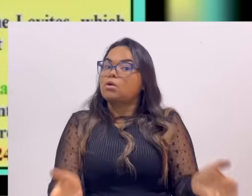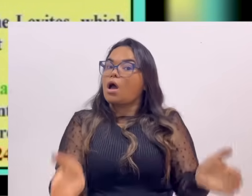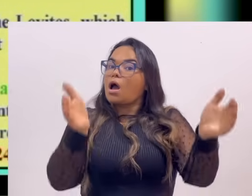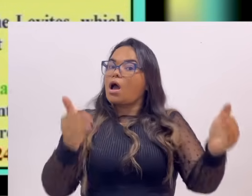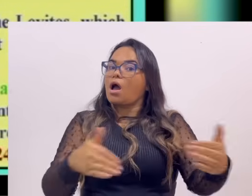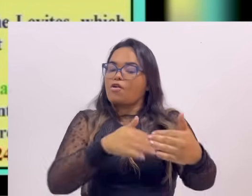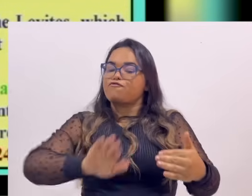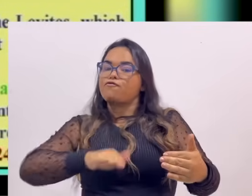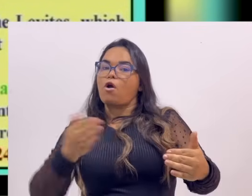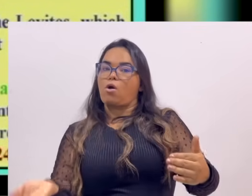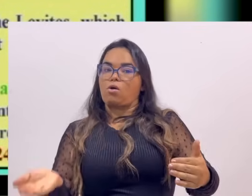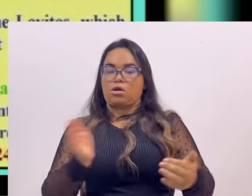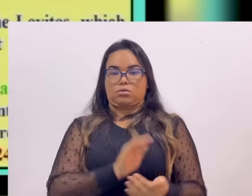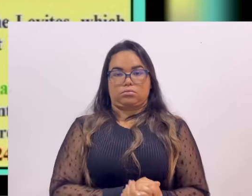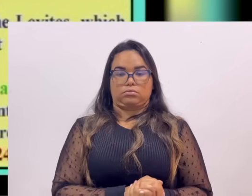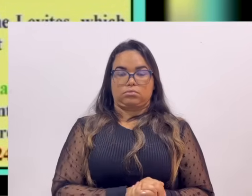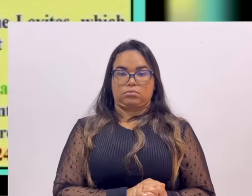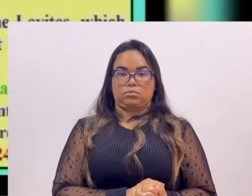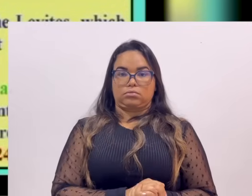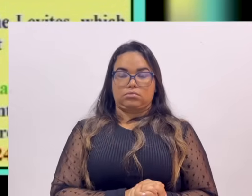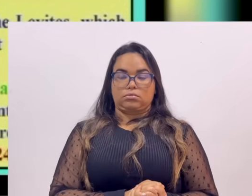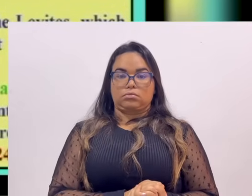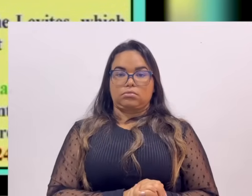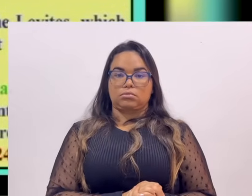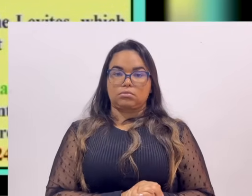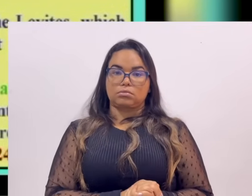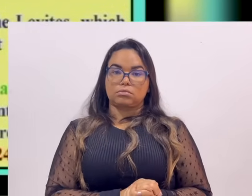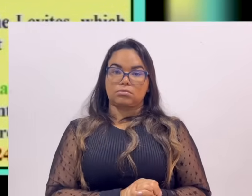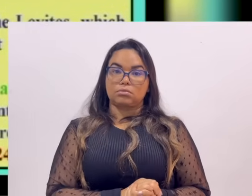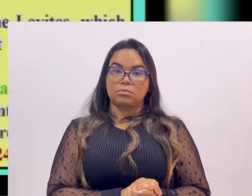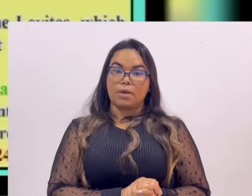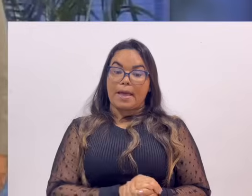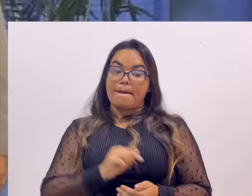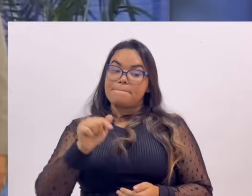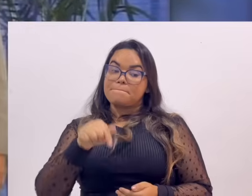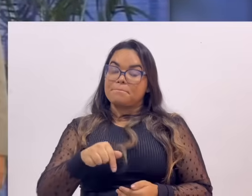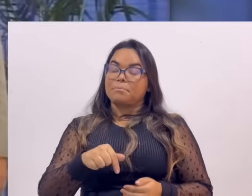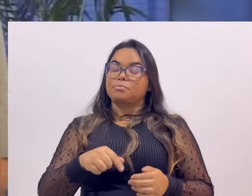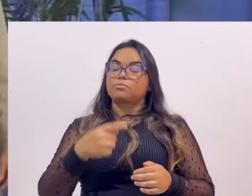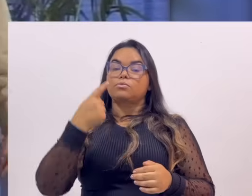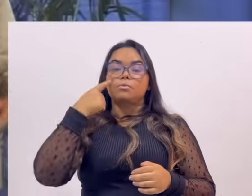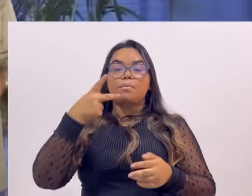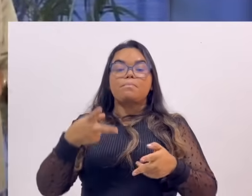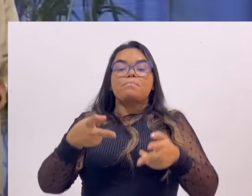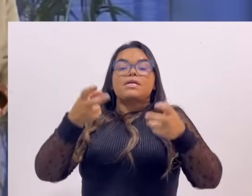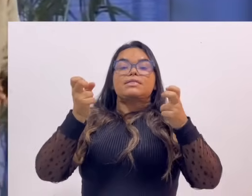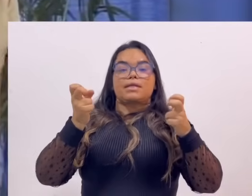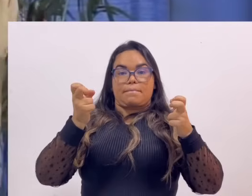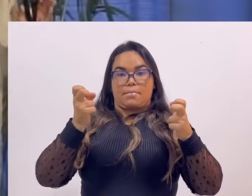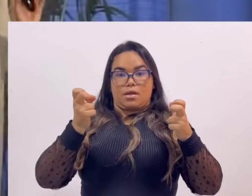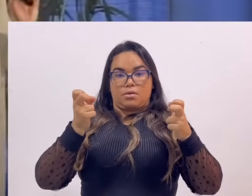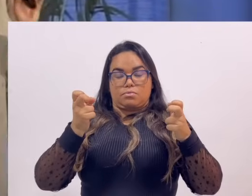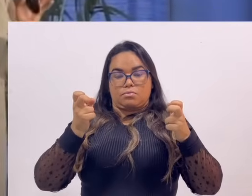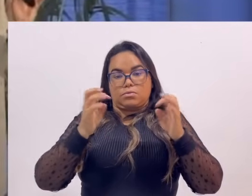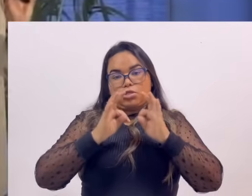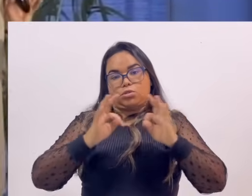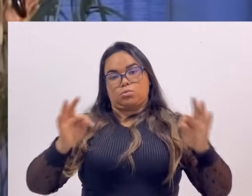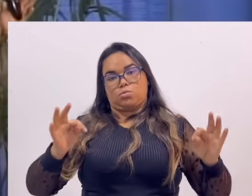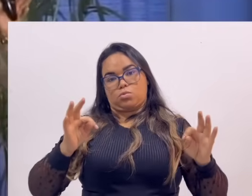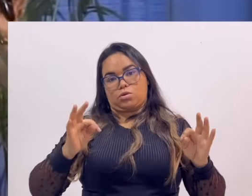aliança do Senhor vosso Deus, para que ele esteja por testemunha contra ti.